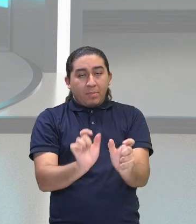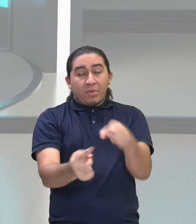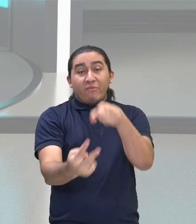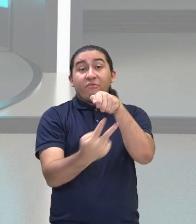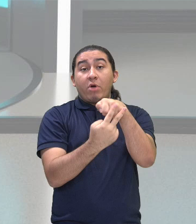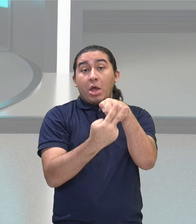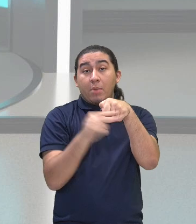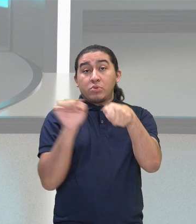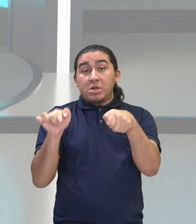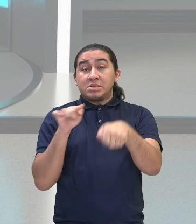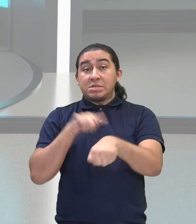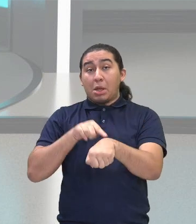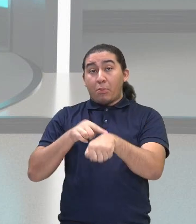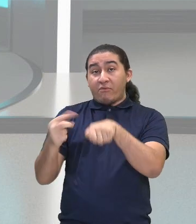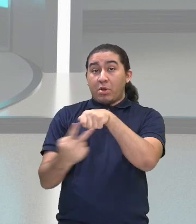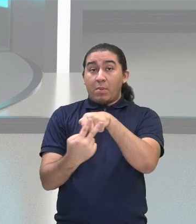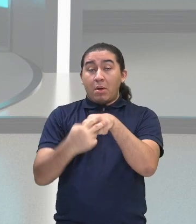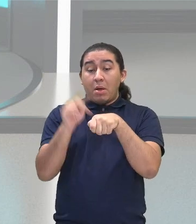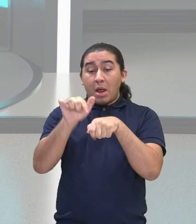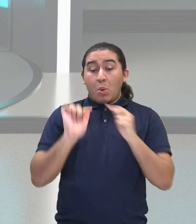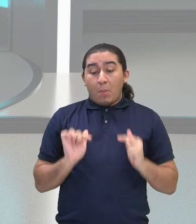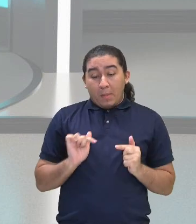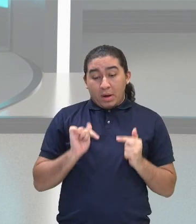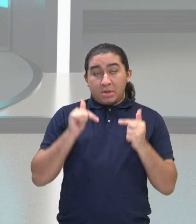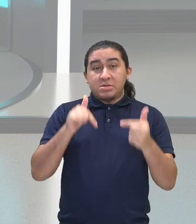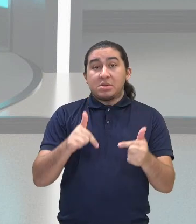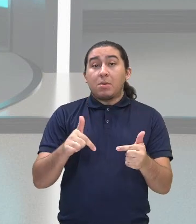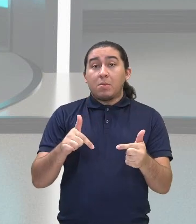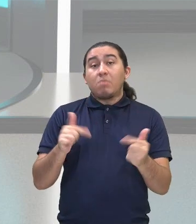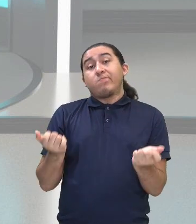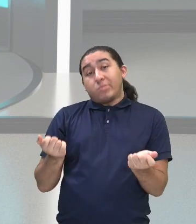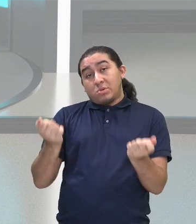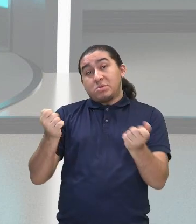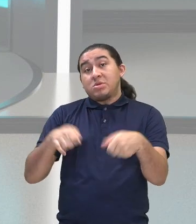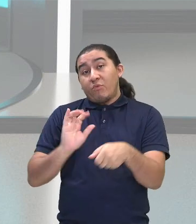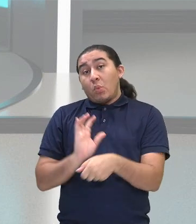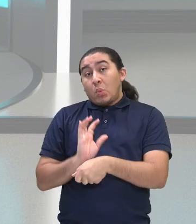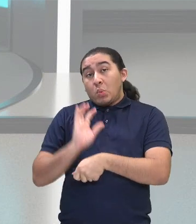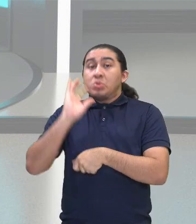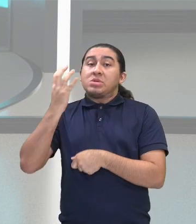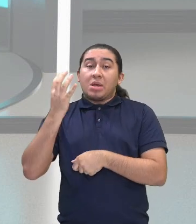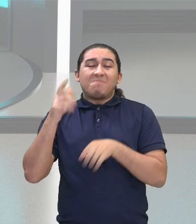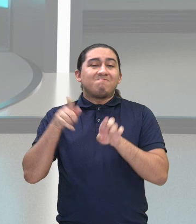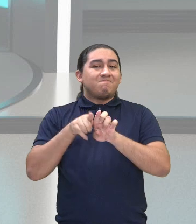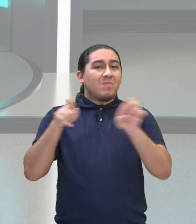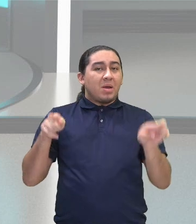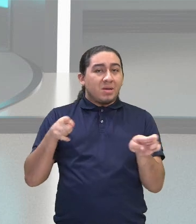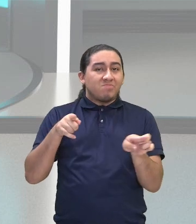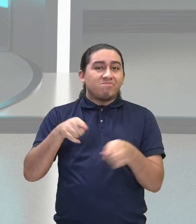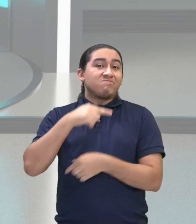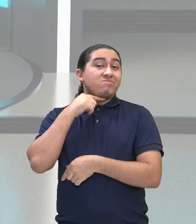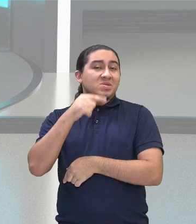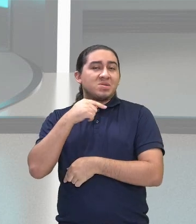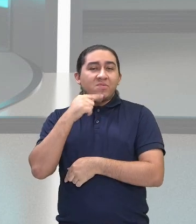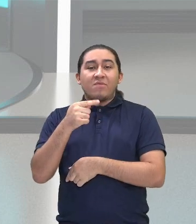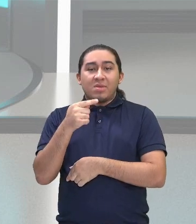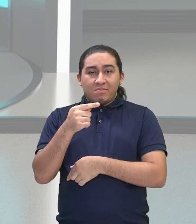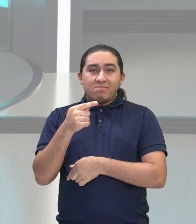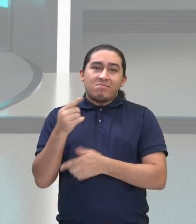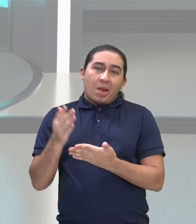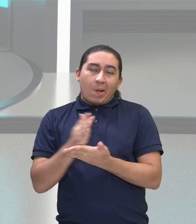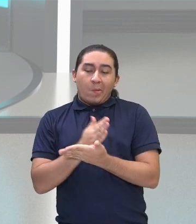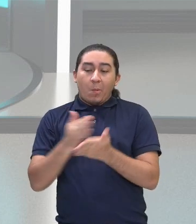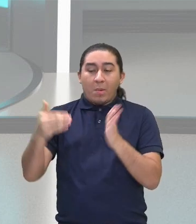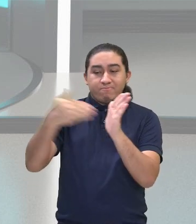é uma ação que teria possibilidade de acontecer, mas alguma